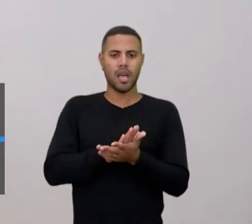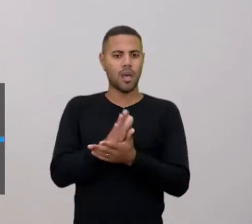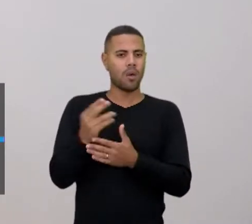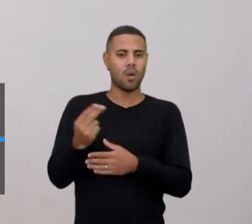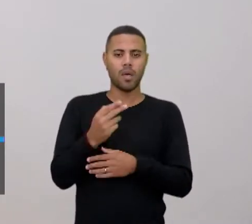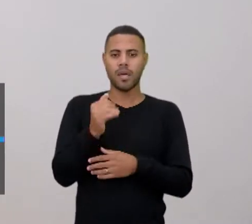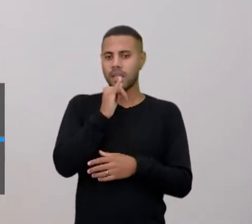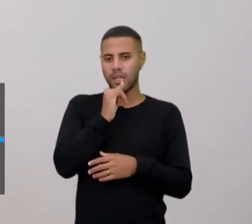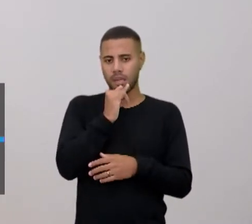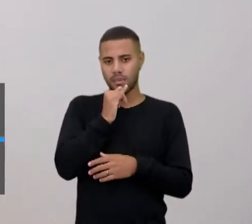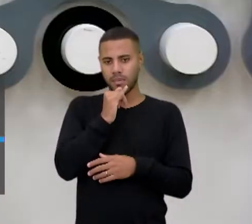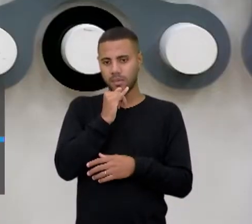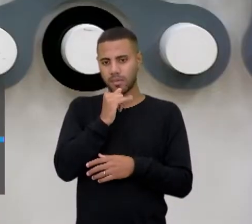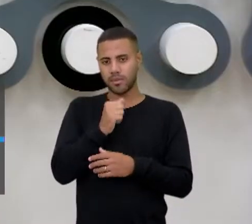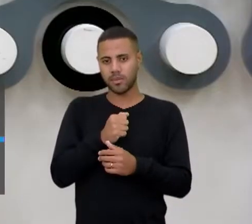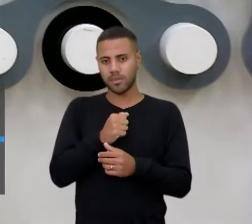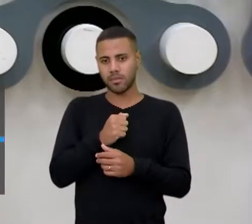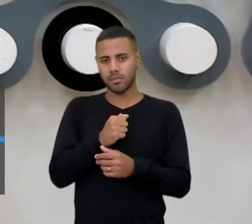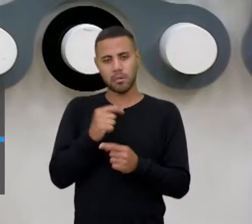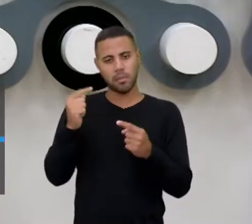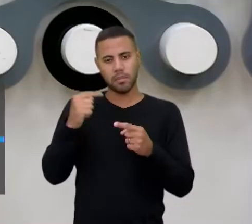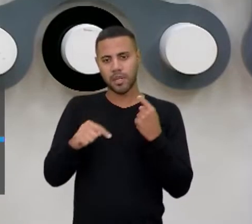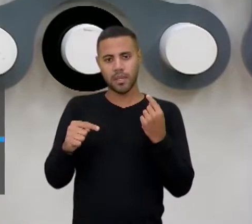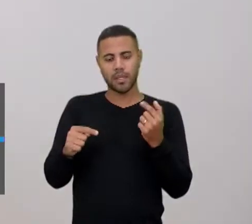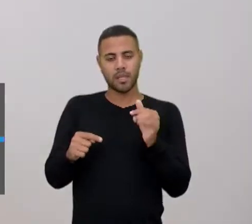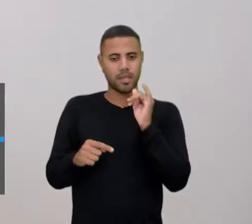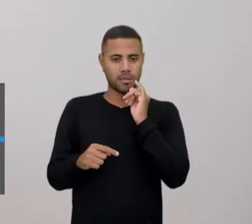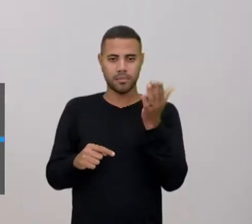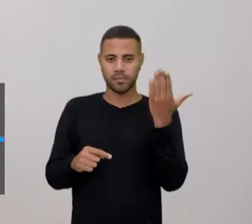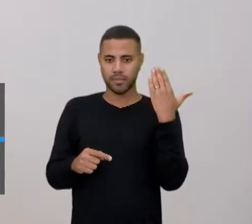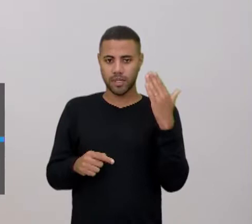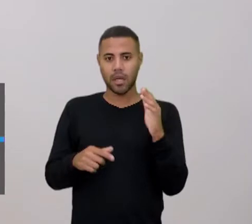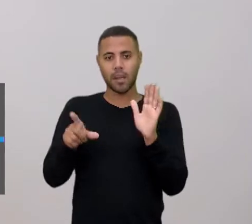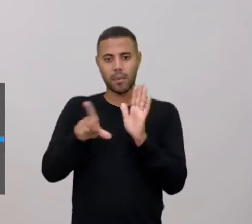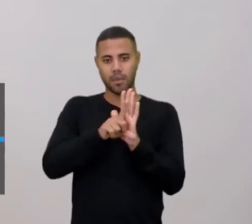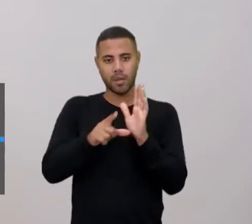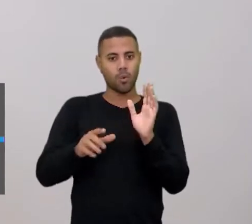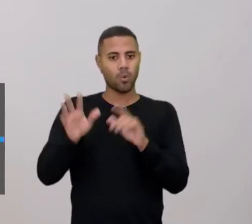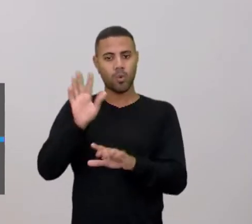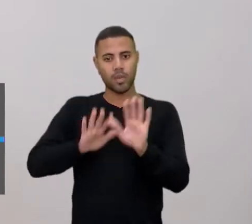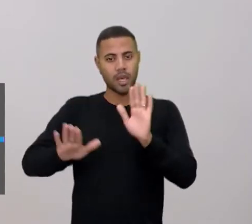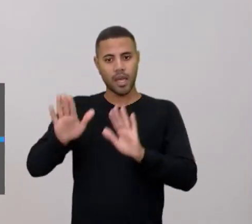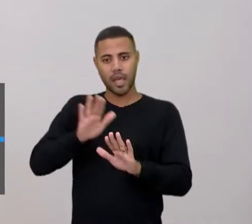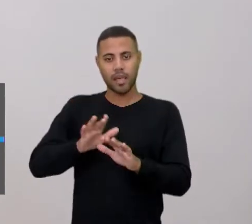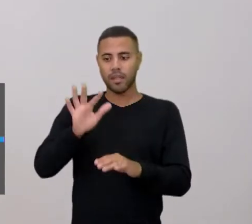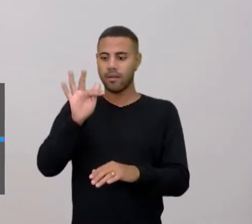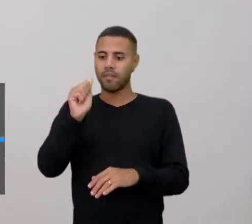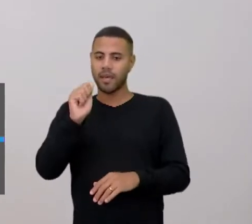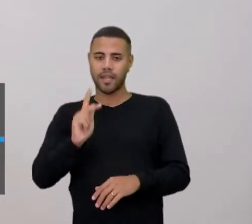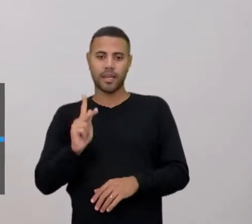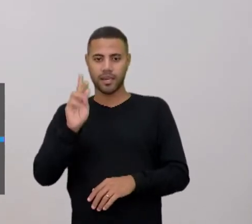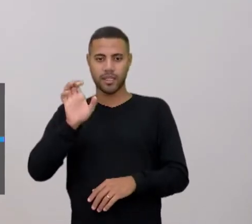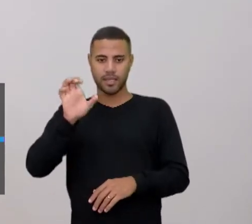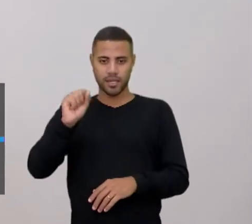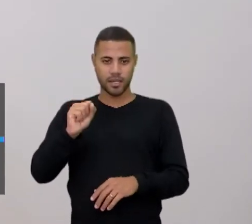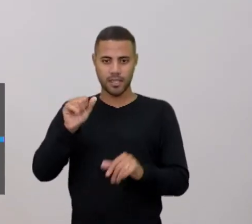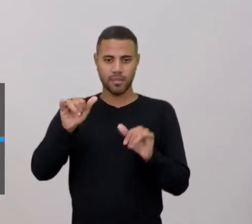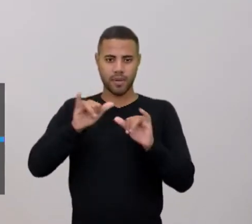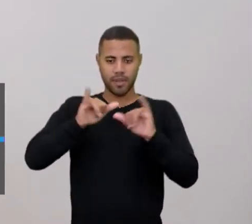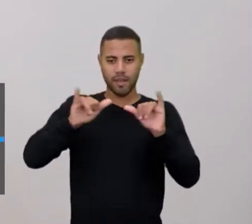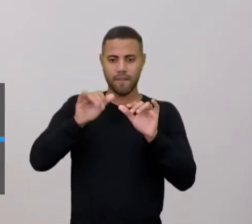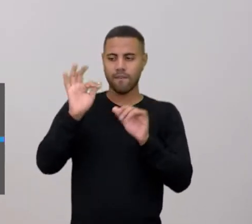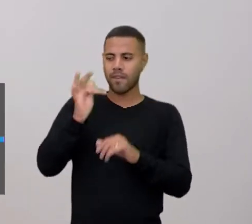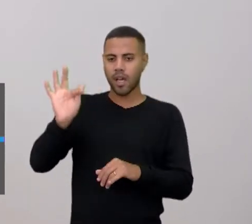exemplo, eu vi agora que está tendo... sentido, né? Não fazia sentido, né? Então tem políticas para cuidados de fakes, né? De disseminação de